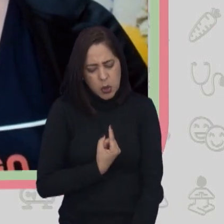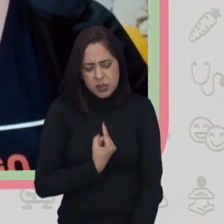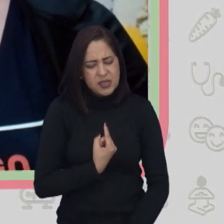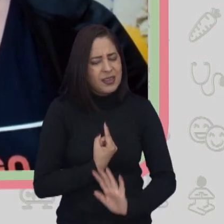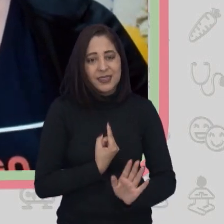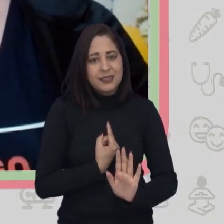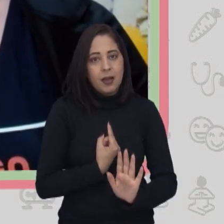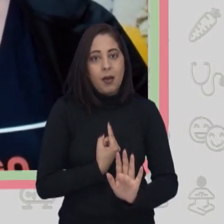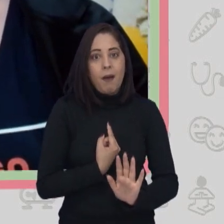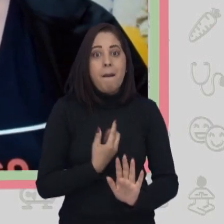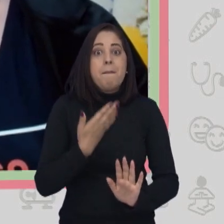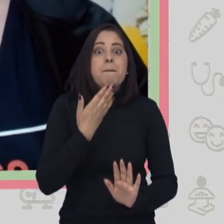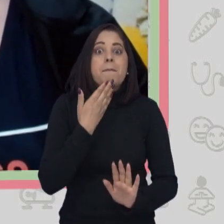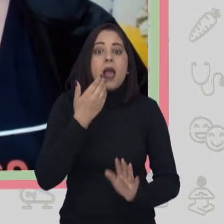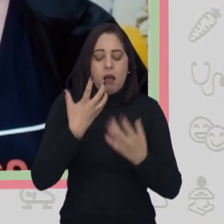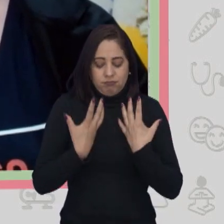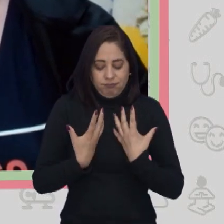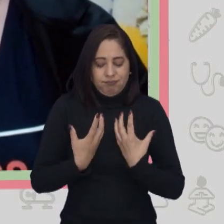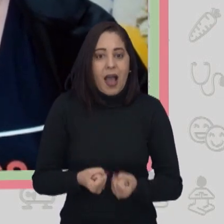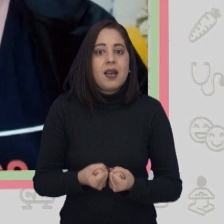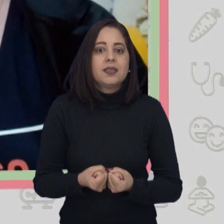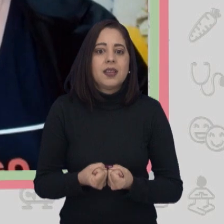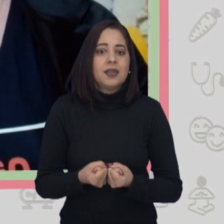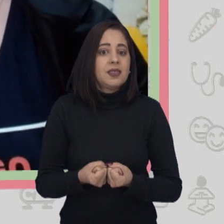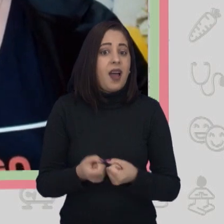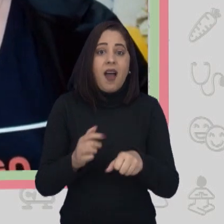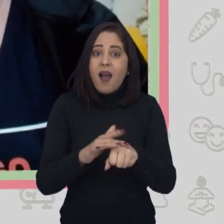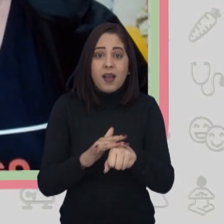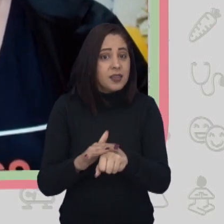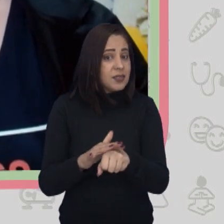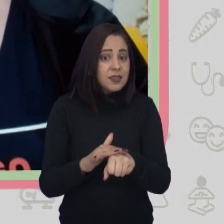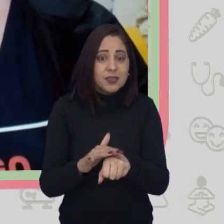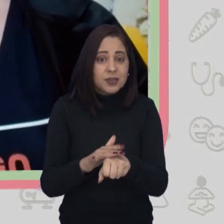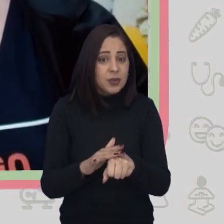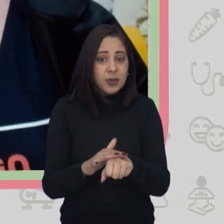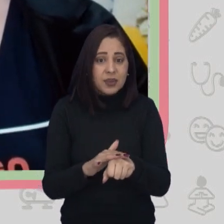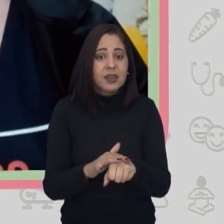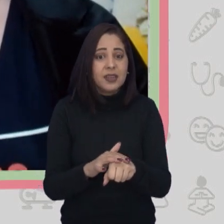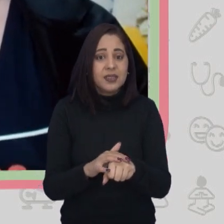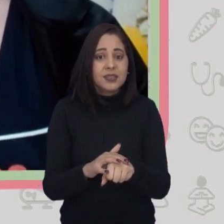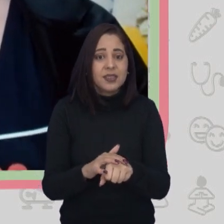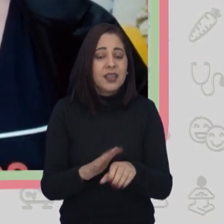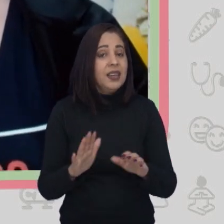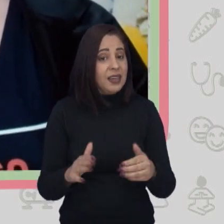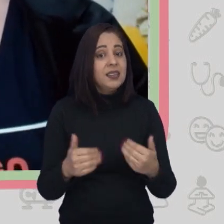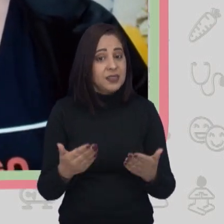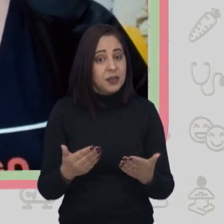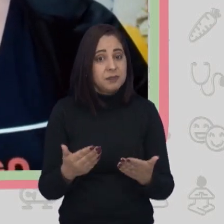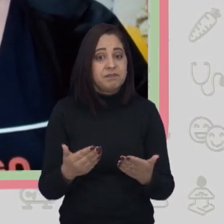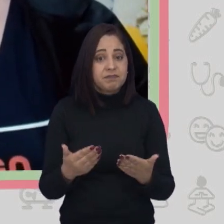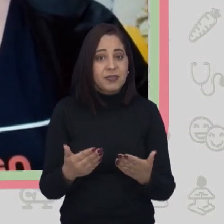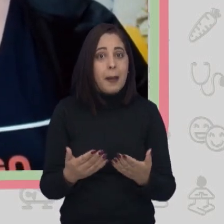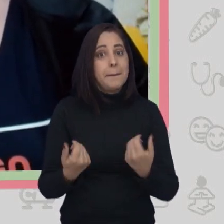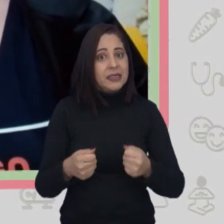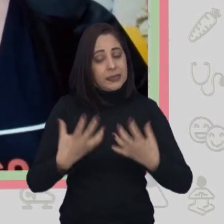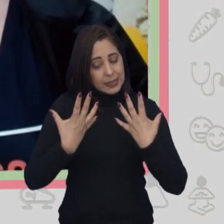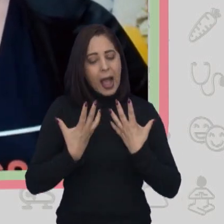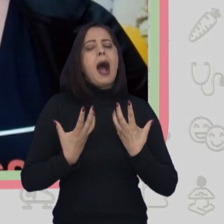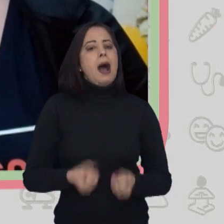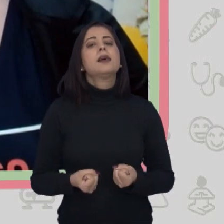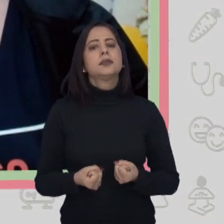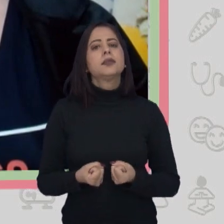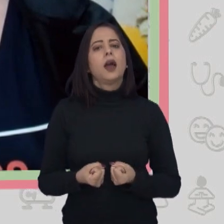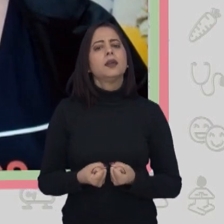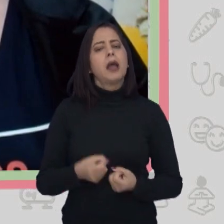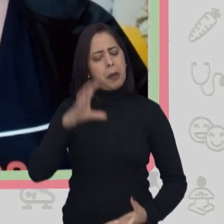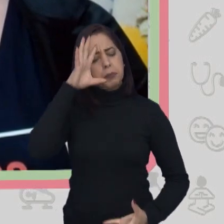aceitar a doença, né? Igual você falou, do jeitinho que elas são, né? Então, pelo que a gente está entendendo aqui, é isso, né? Aceitar e, claro,